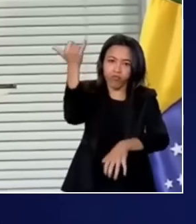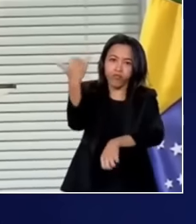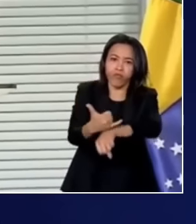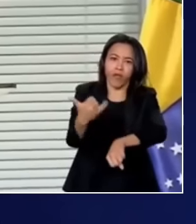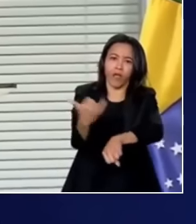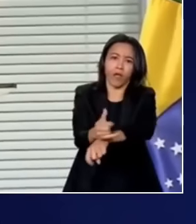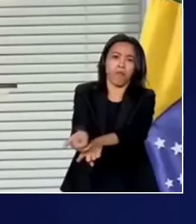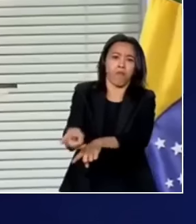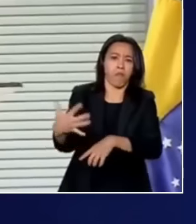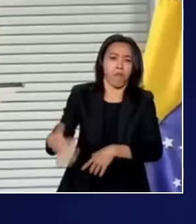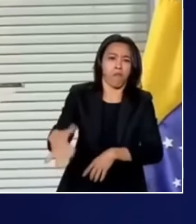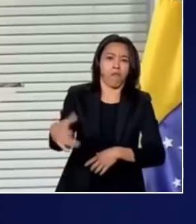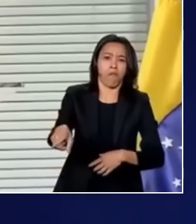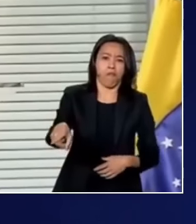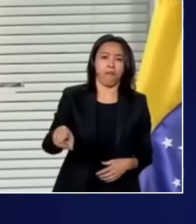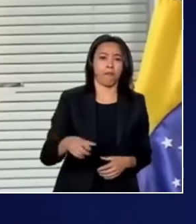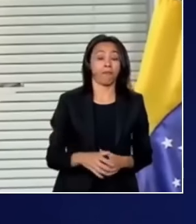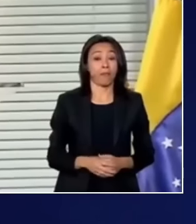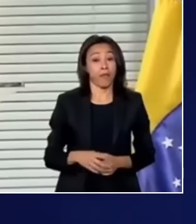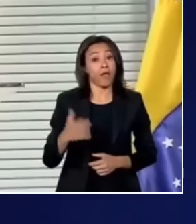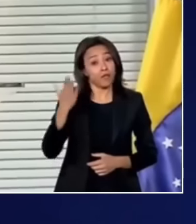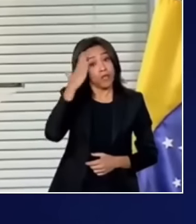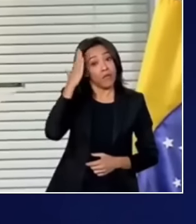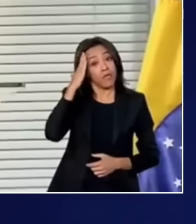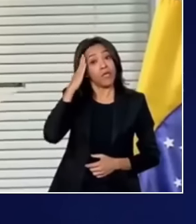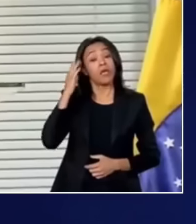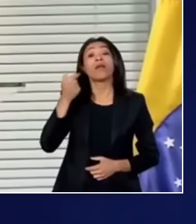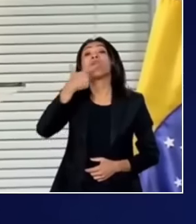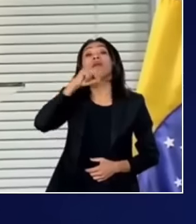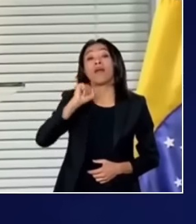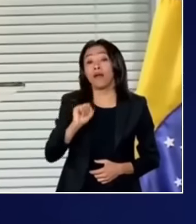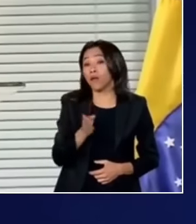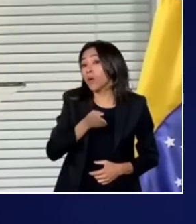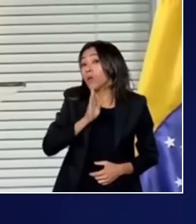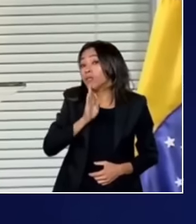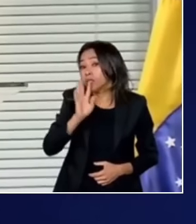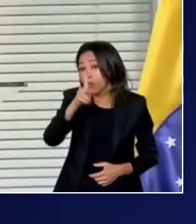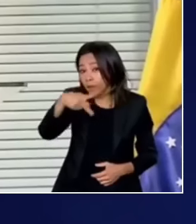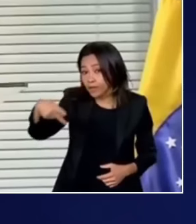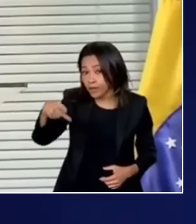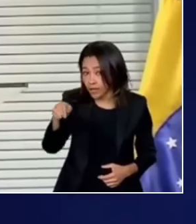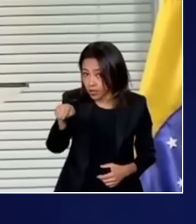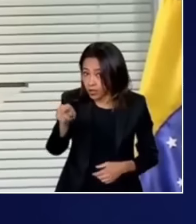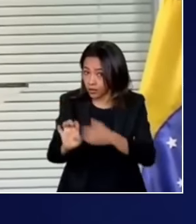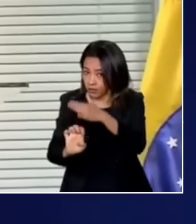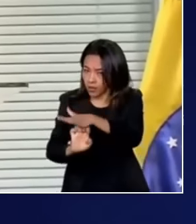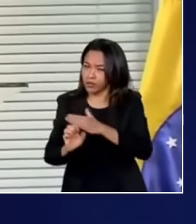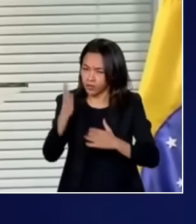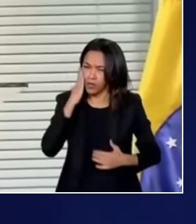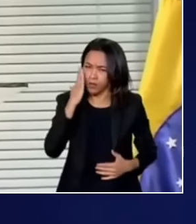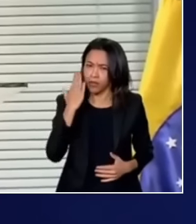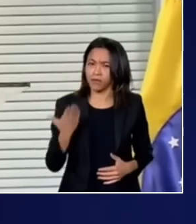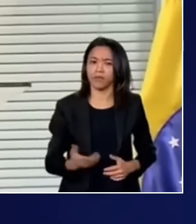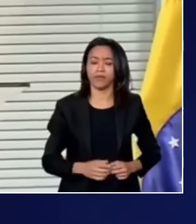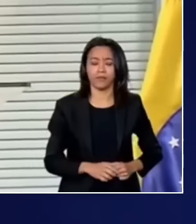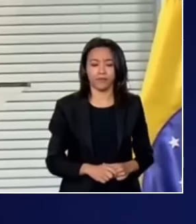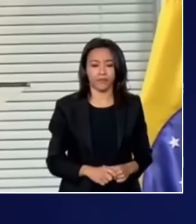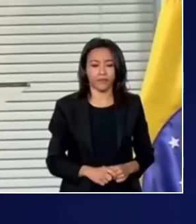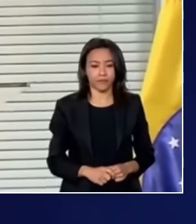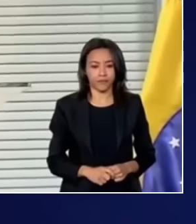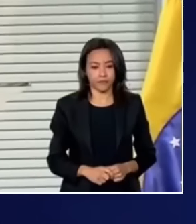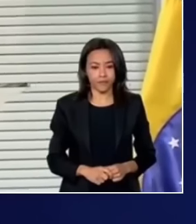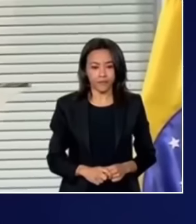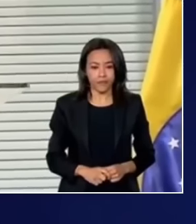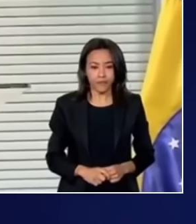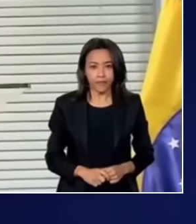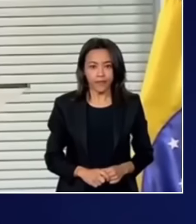mas aí a Vale que tinha uma diretoria eu sabia quem era o presidente da Vale a gente sabia quem era hoje